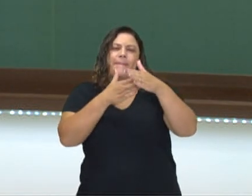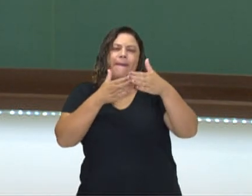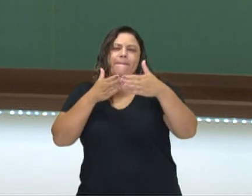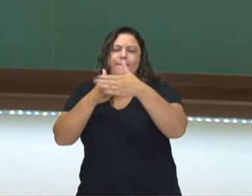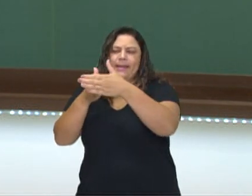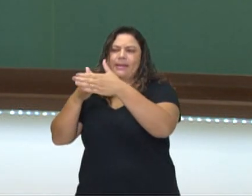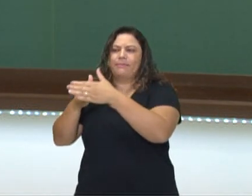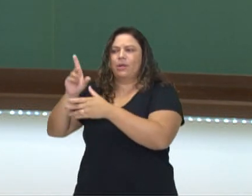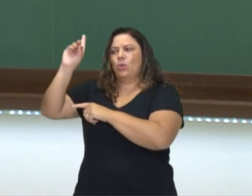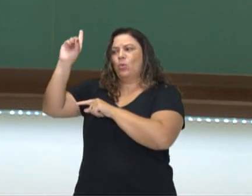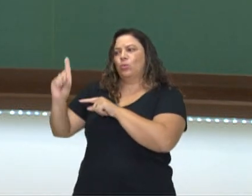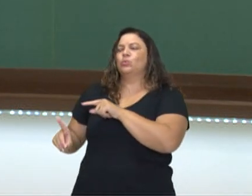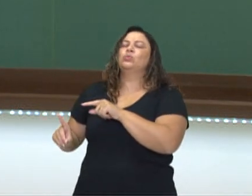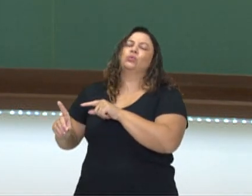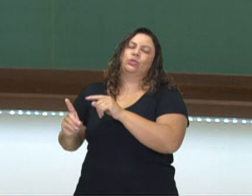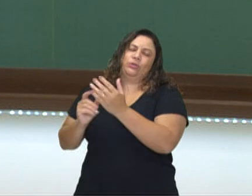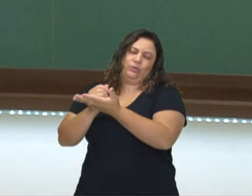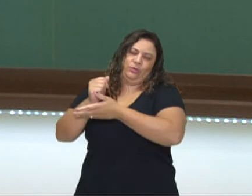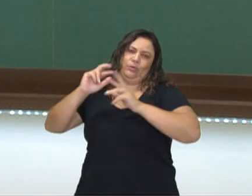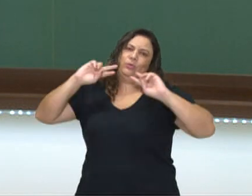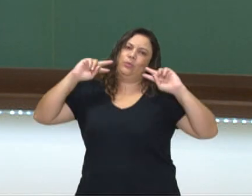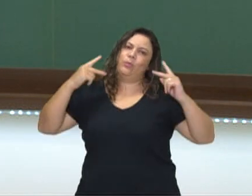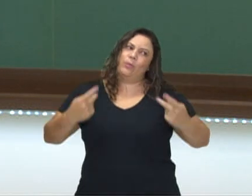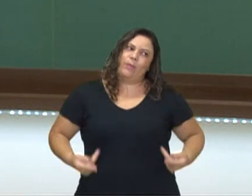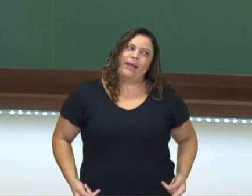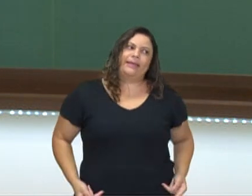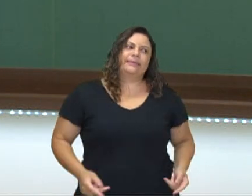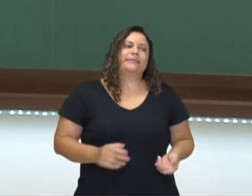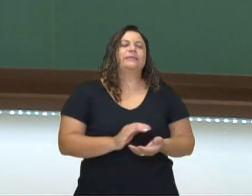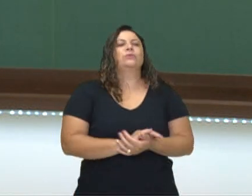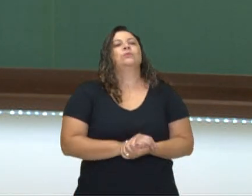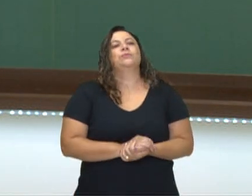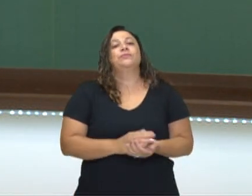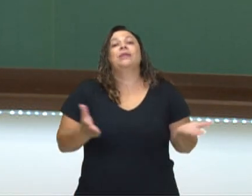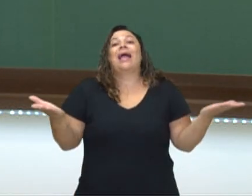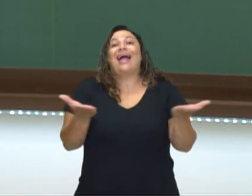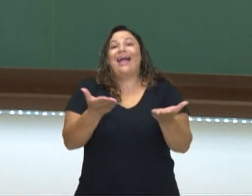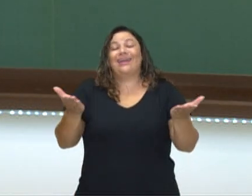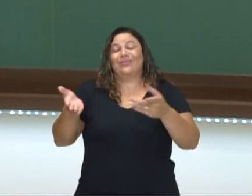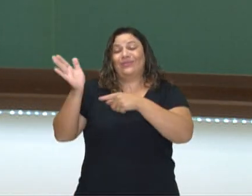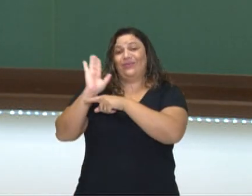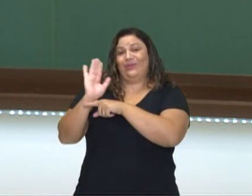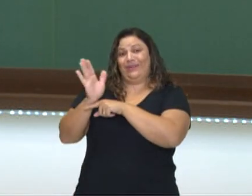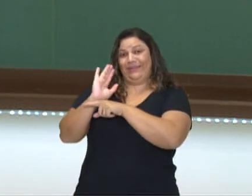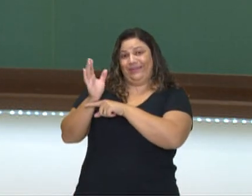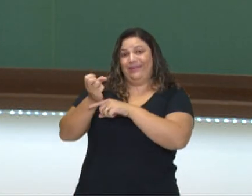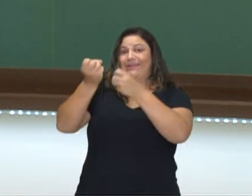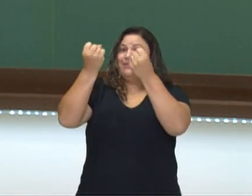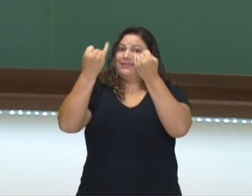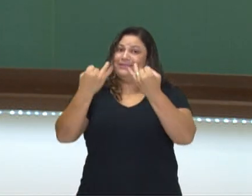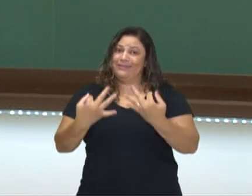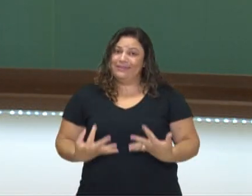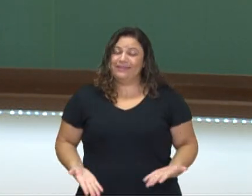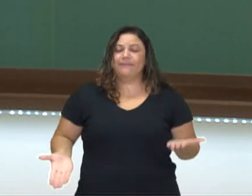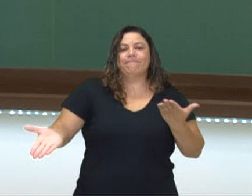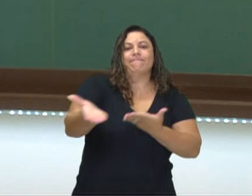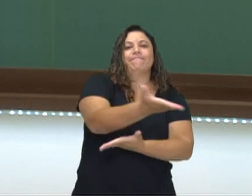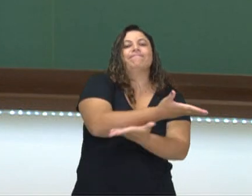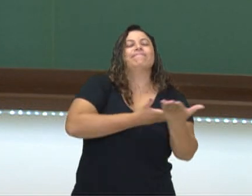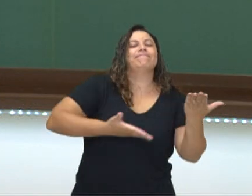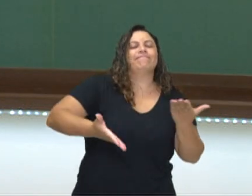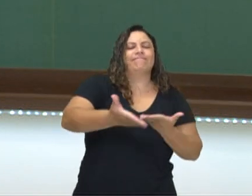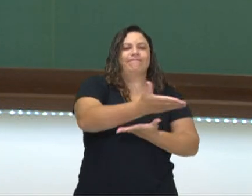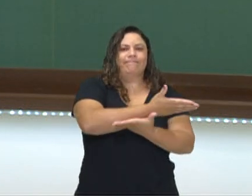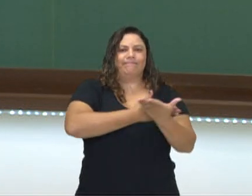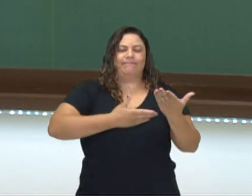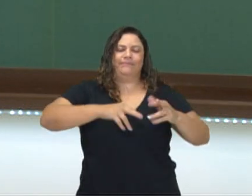um direito básico dos seres humanos, certo? Bom, nesse vídeo nós falamos sobre o relativismo